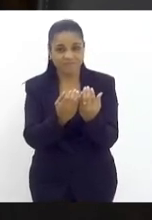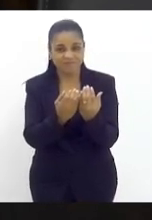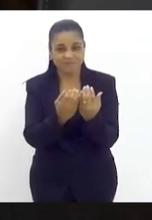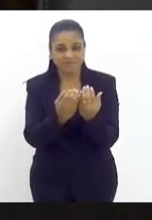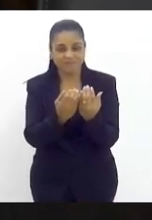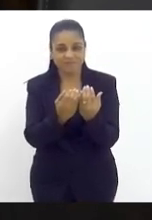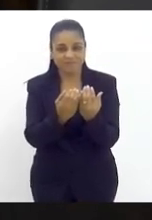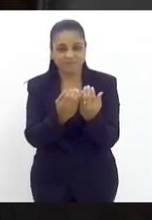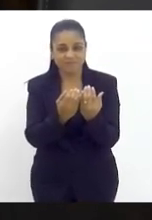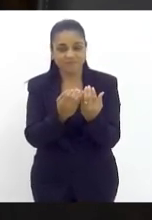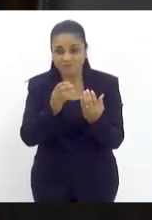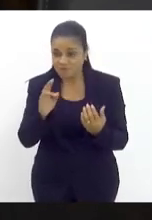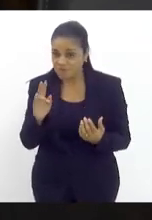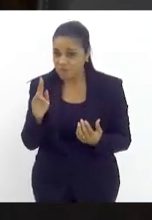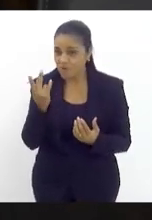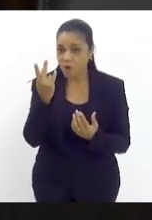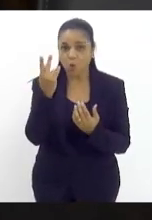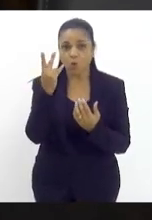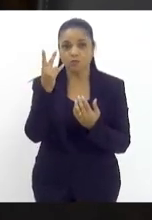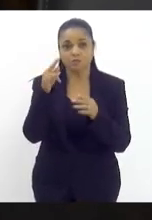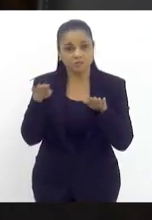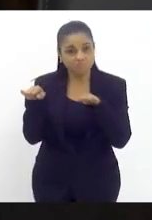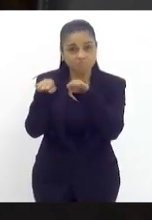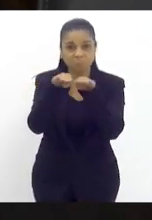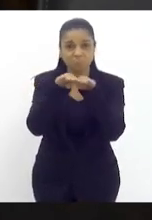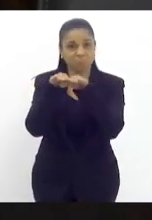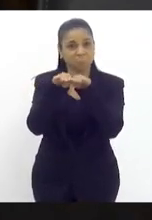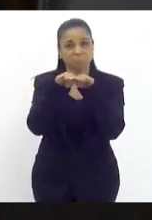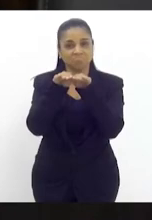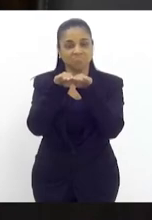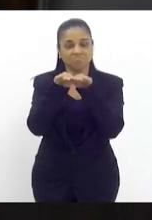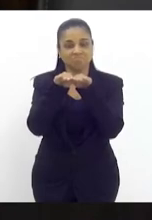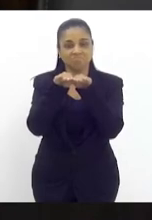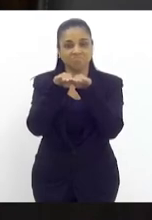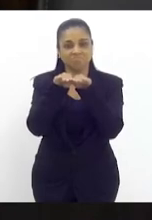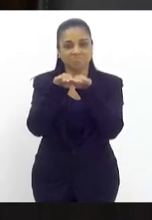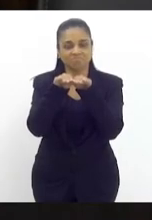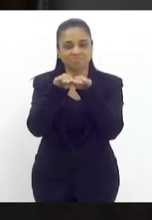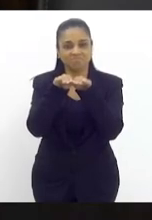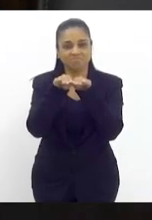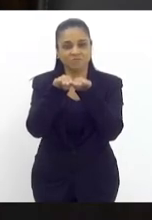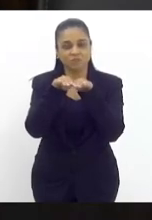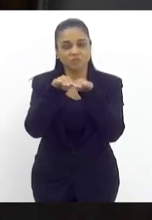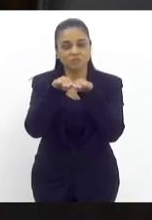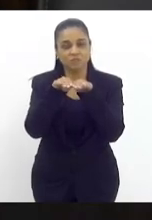com os mesmos valores, né, eu estou criando aí